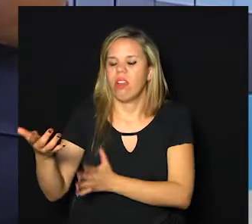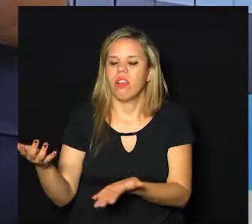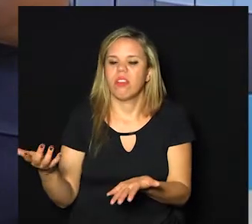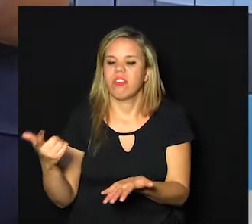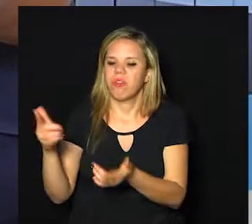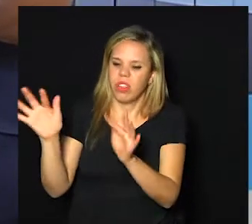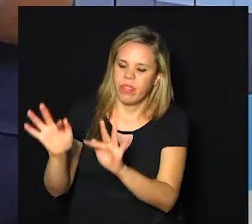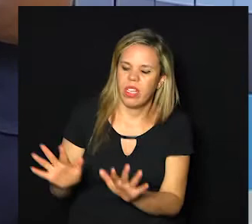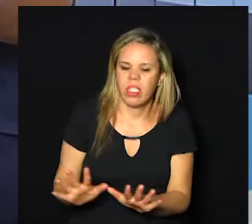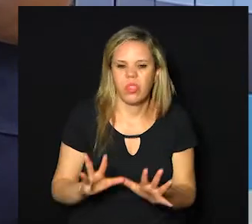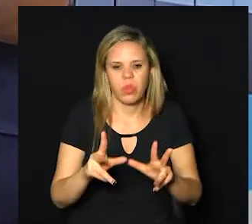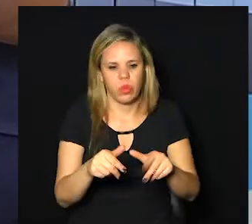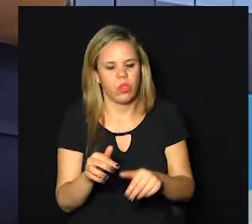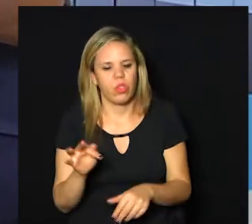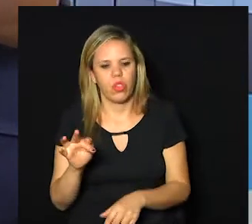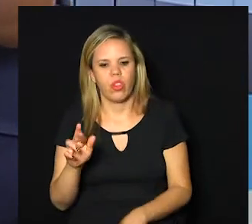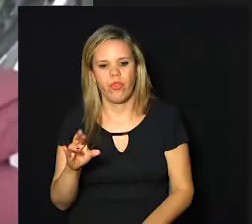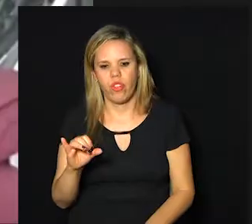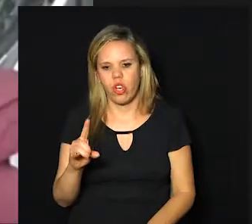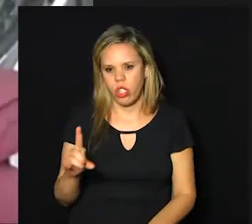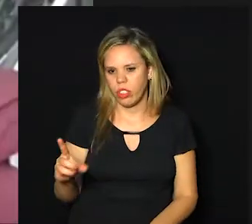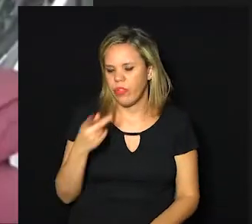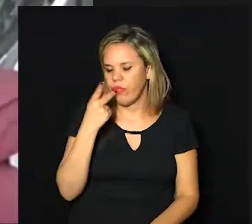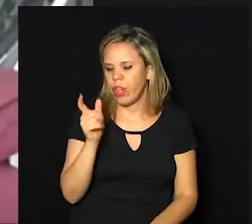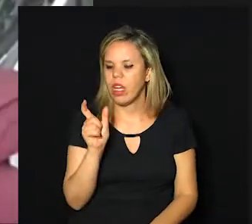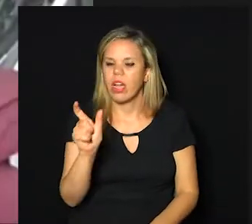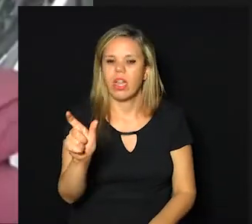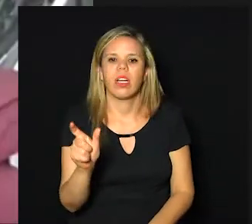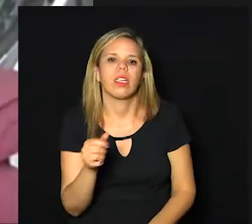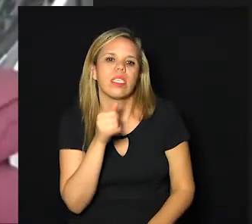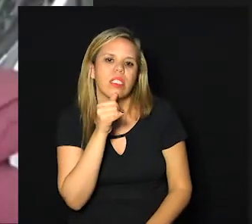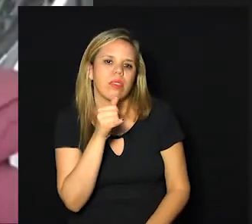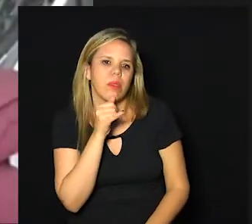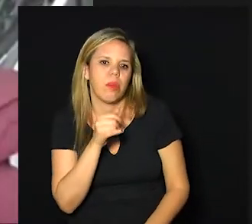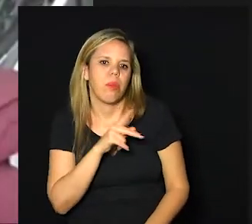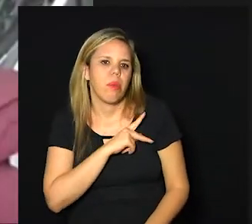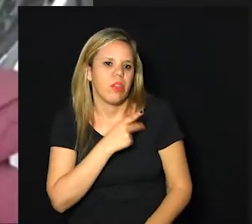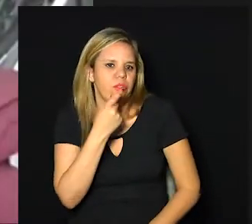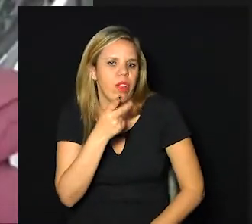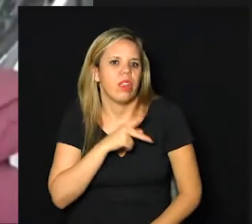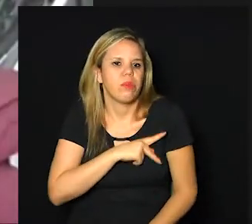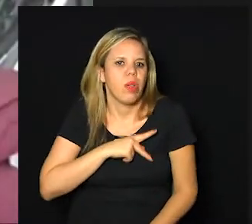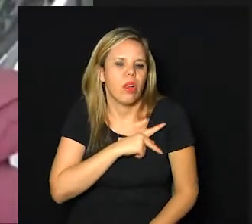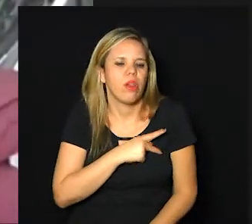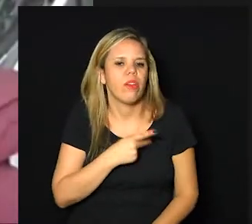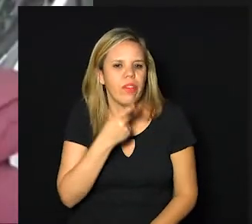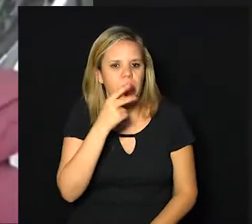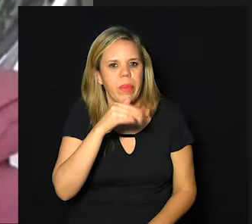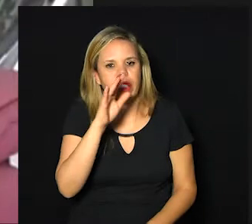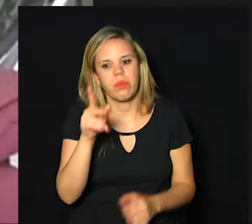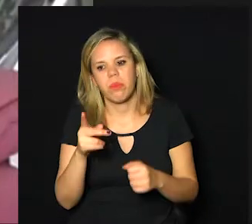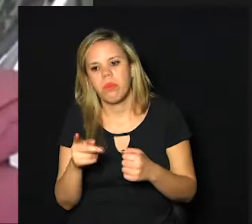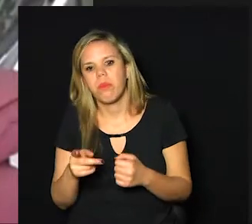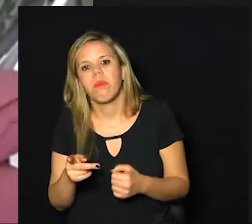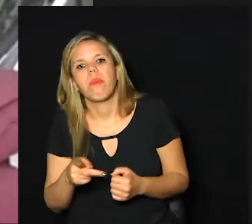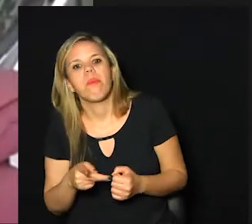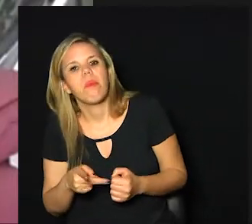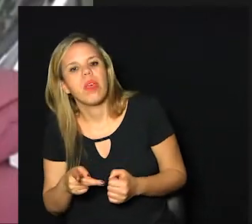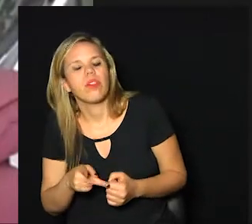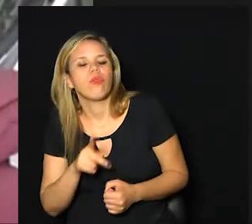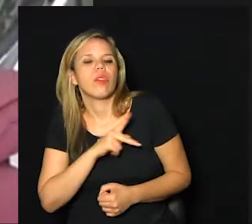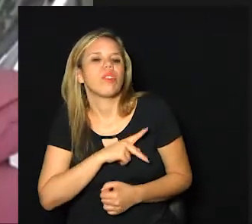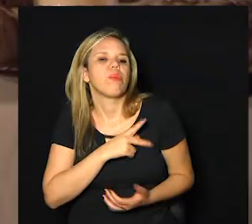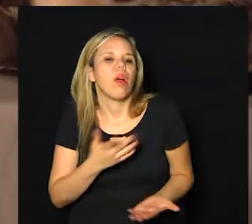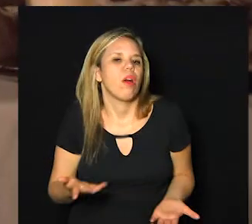pessoa... o Freud tem uma fala que, assim, quando o Pedro fala de Paulo, ele fala mais de Pedro do que de Paulo. Então,